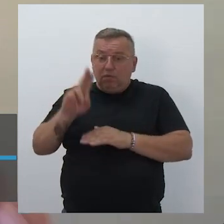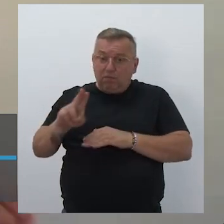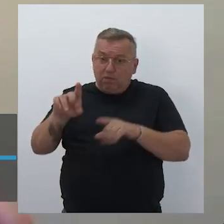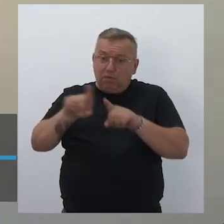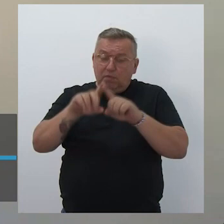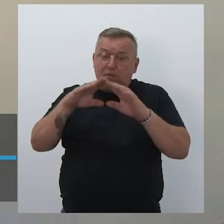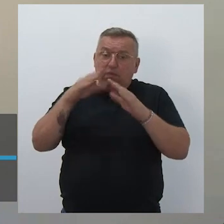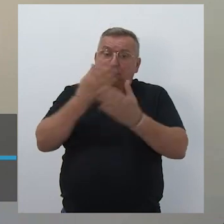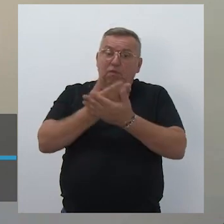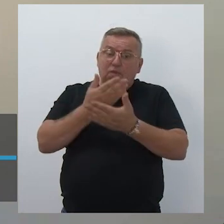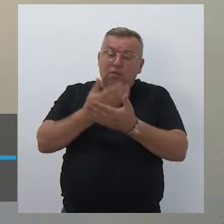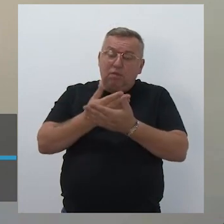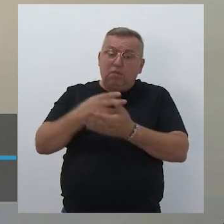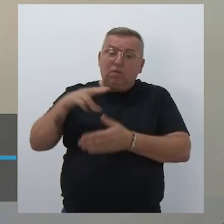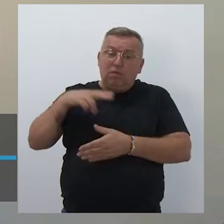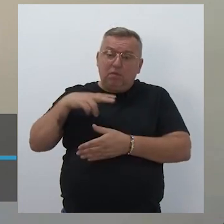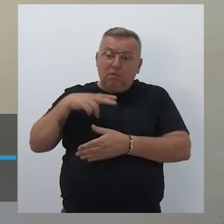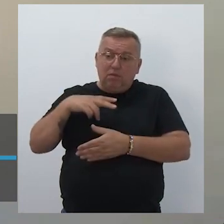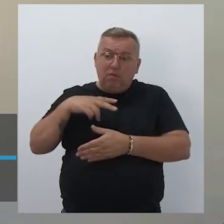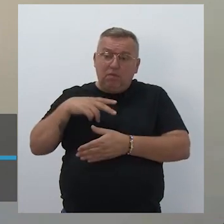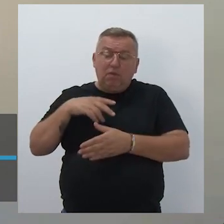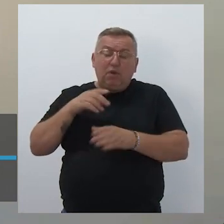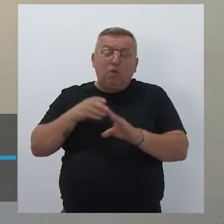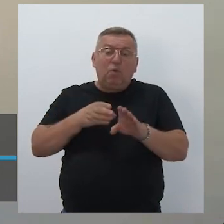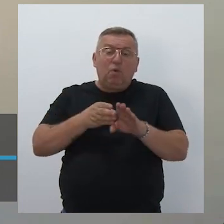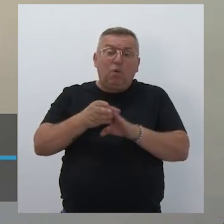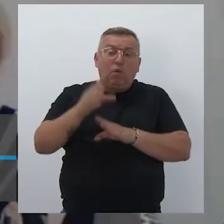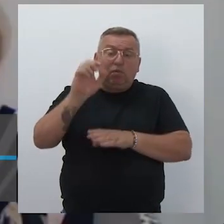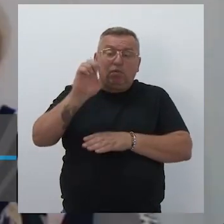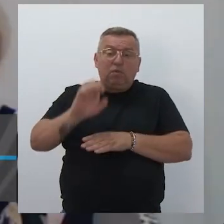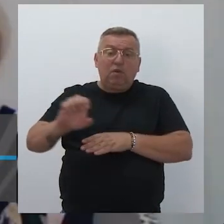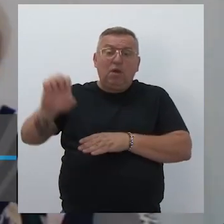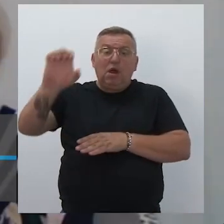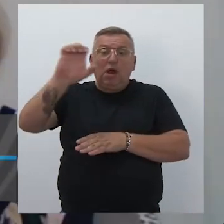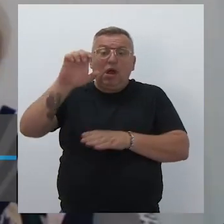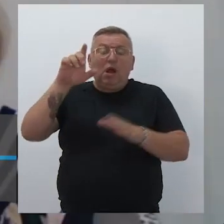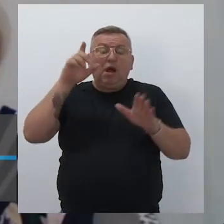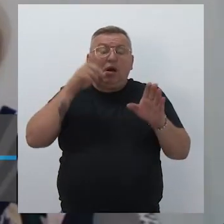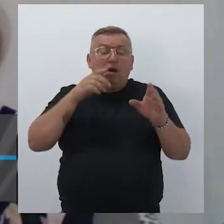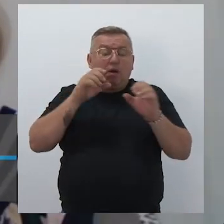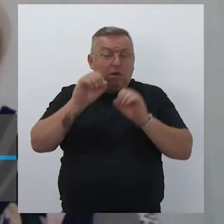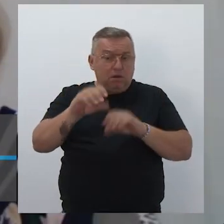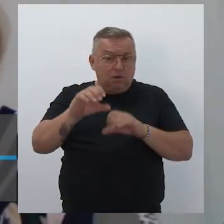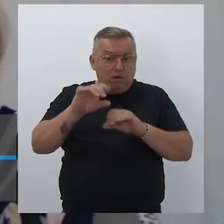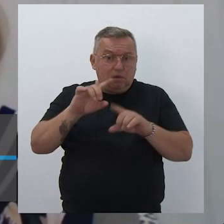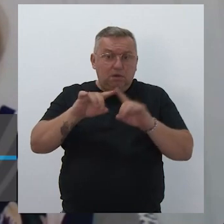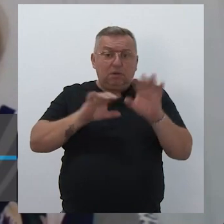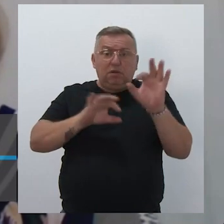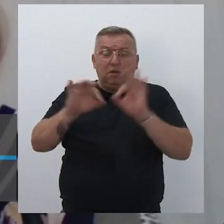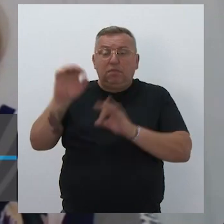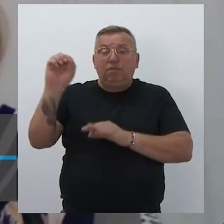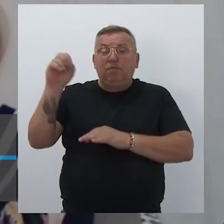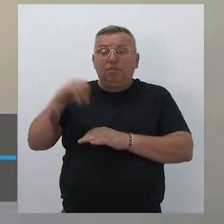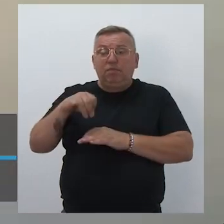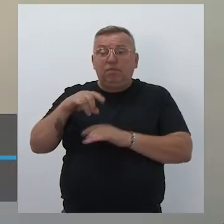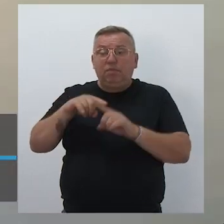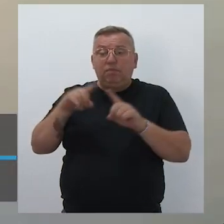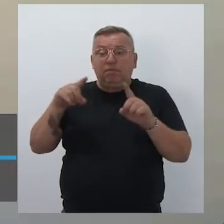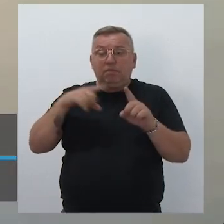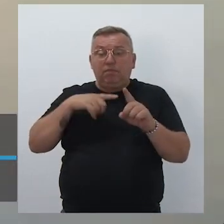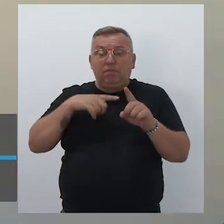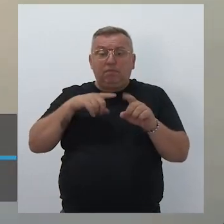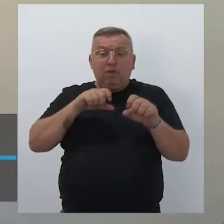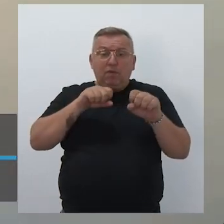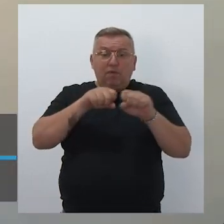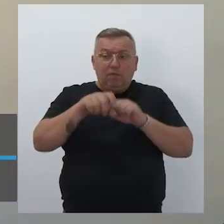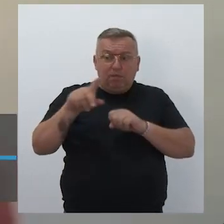escolas particulares no nosso Conselho Estadual de Educação. Então, elas estão se preparando, sim, para tanto formar